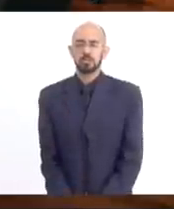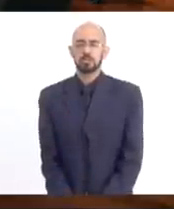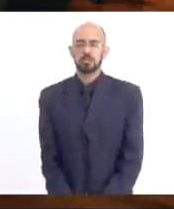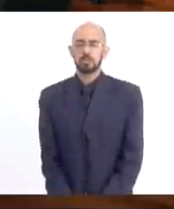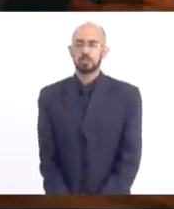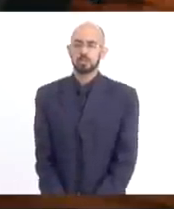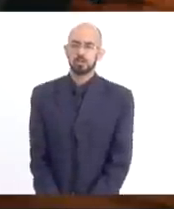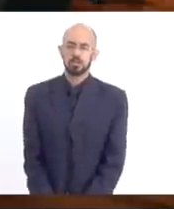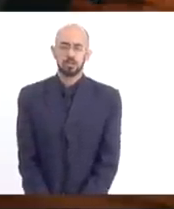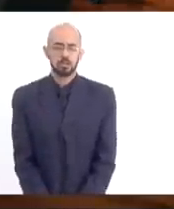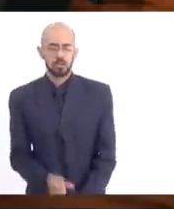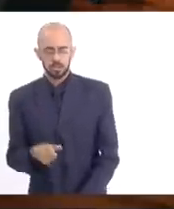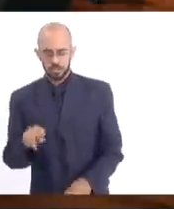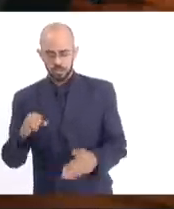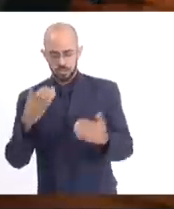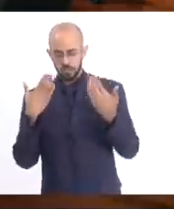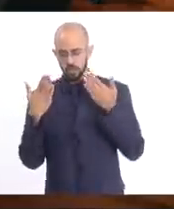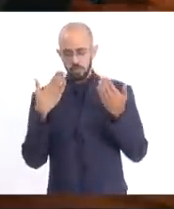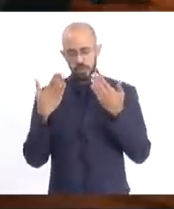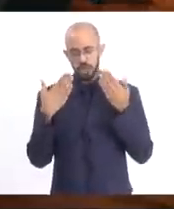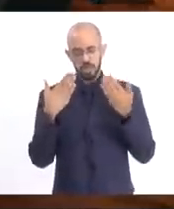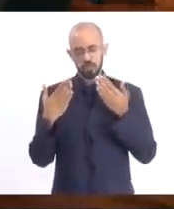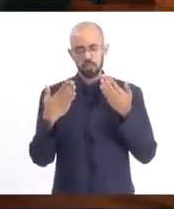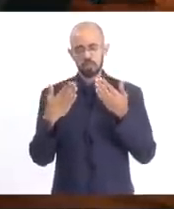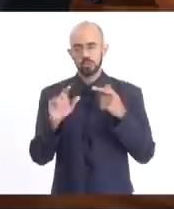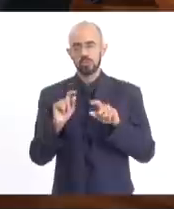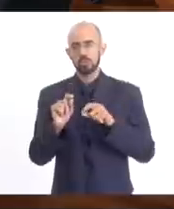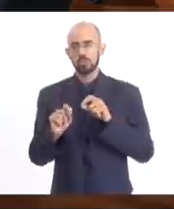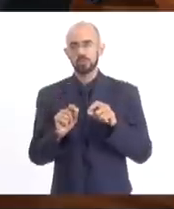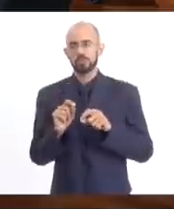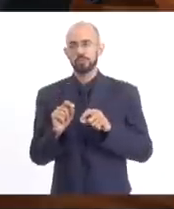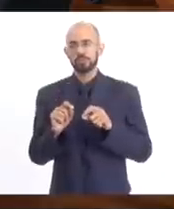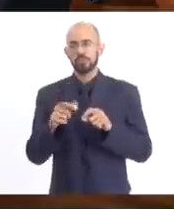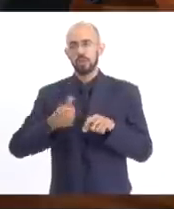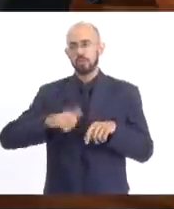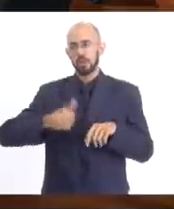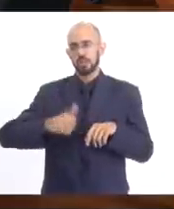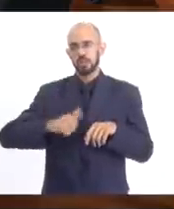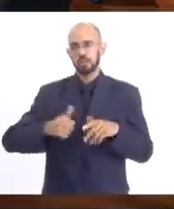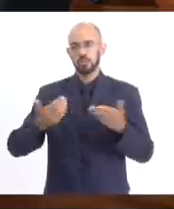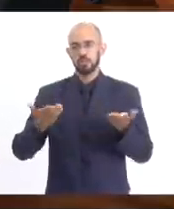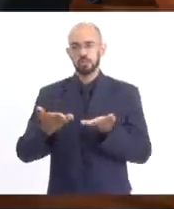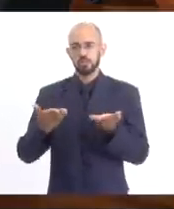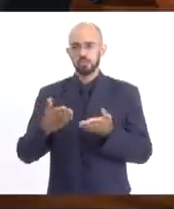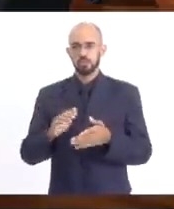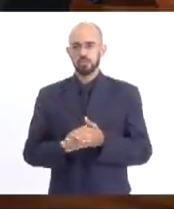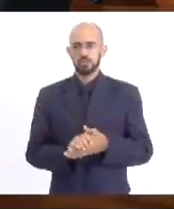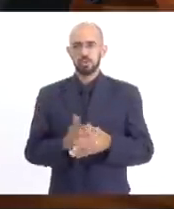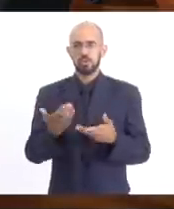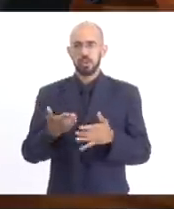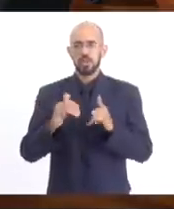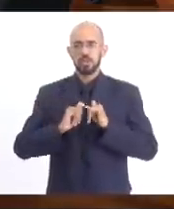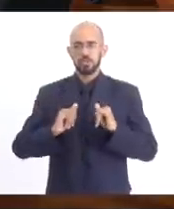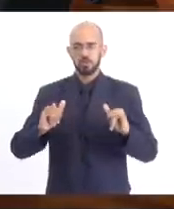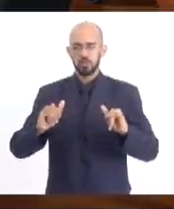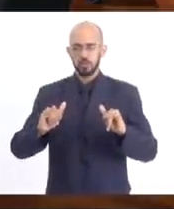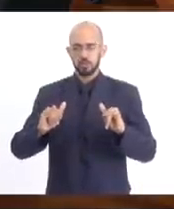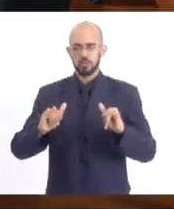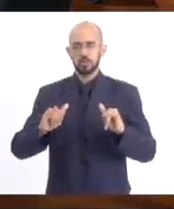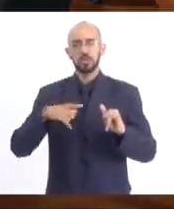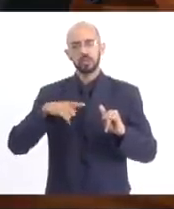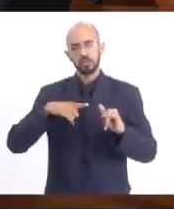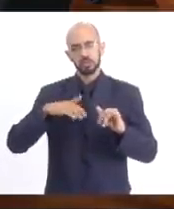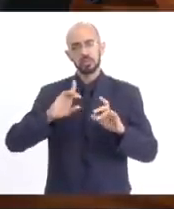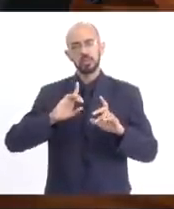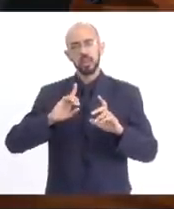Isso sim, equiparado tudo. Isso a gente analisou hoje. Eu queria dar um dado. É claro que aqui há divergências